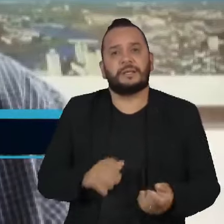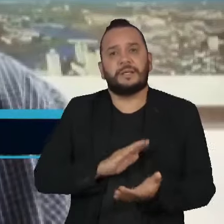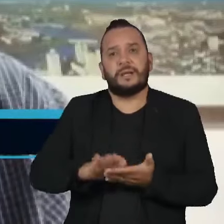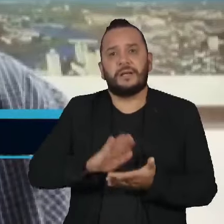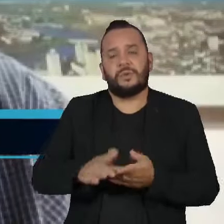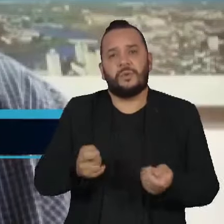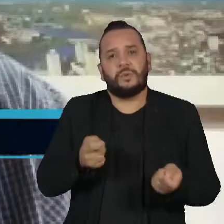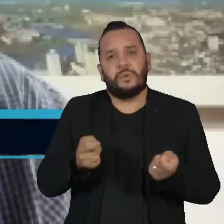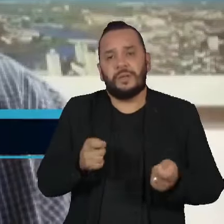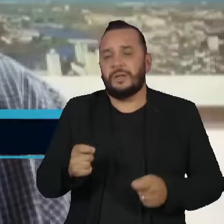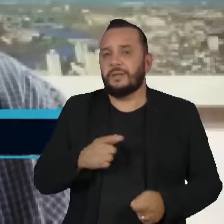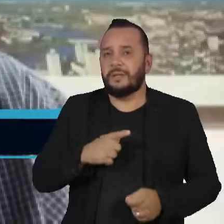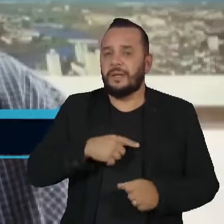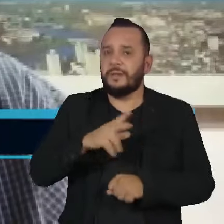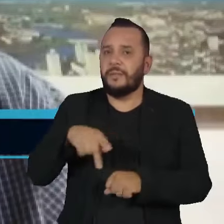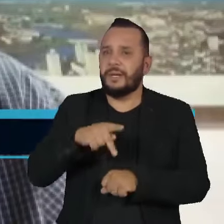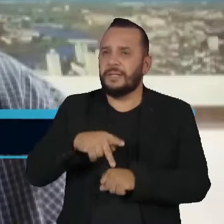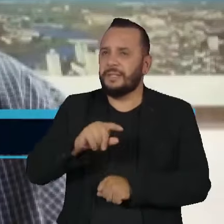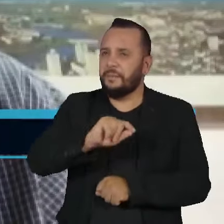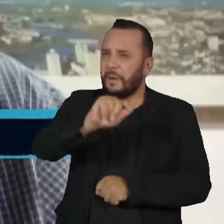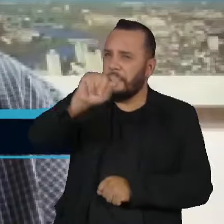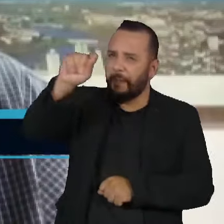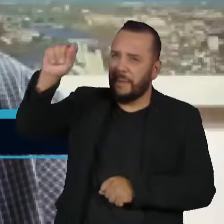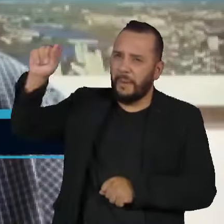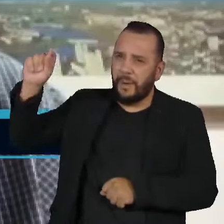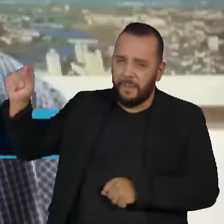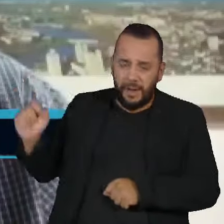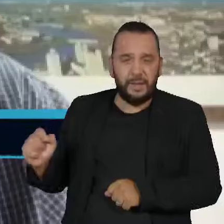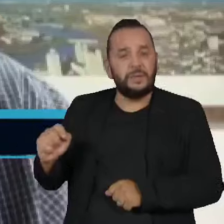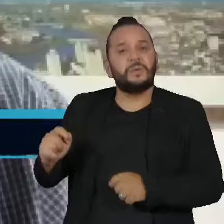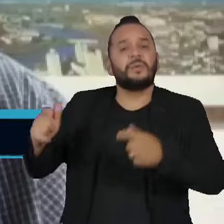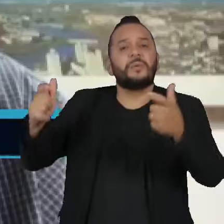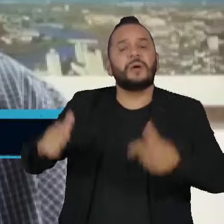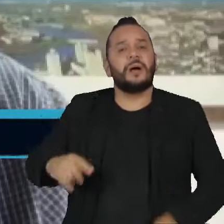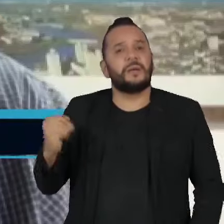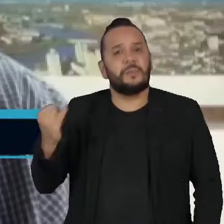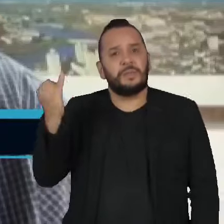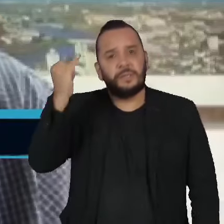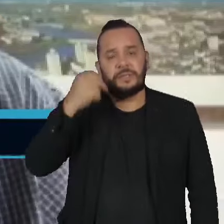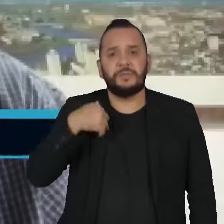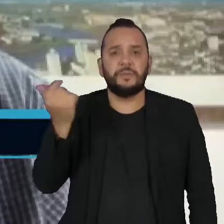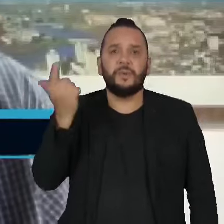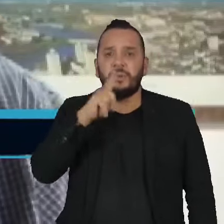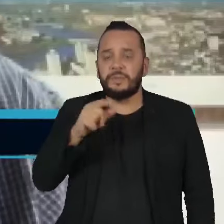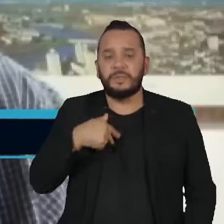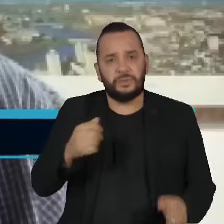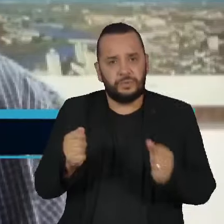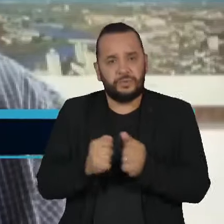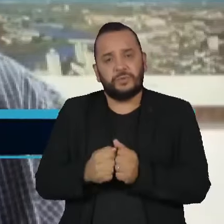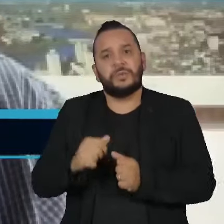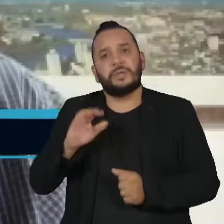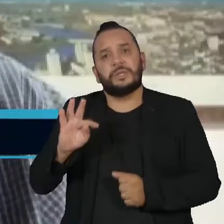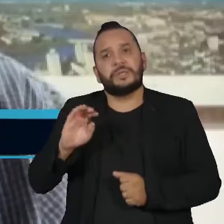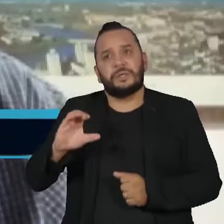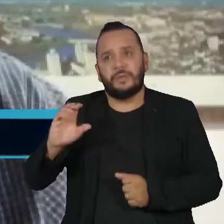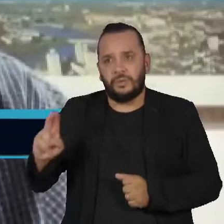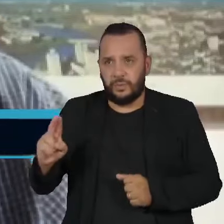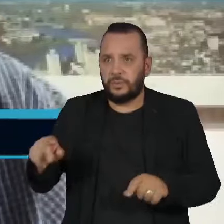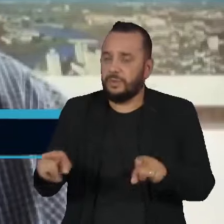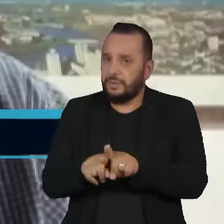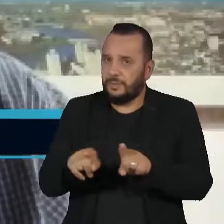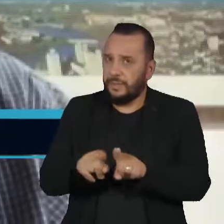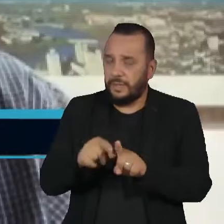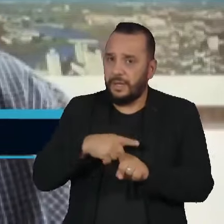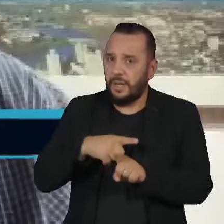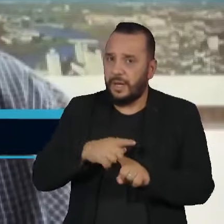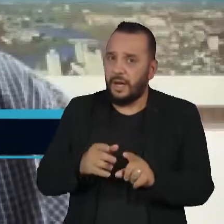quando em muitos lugares do mundo ele seria um local importantíssimo para conseguir, junto com o Tribunal de Contas, né, o auxílio técnico do Tribunal de